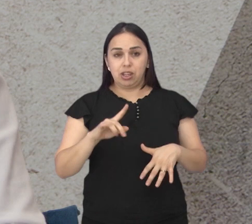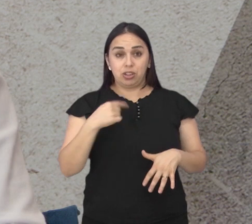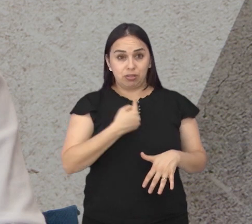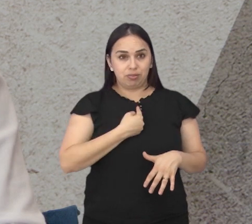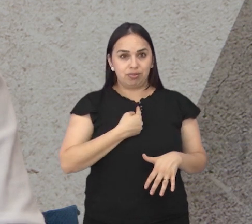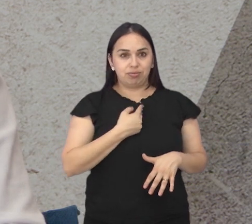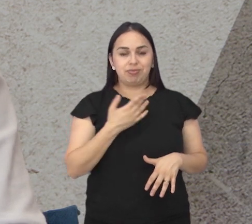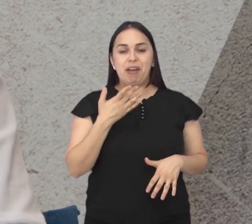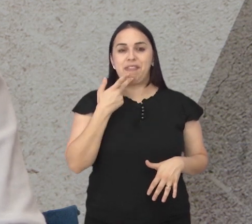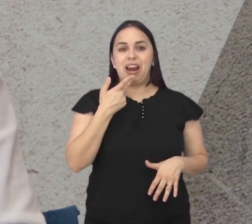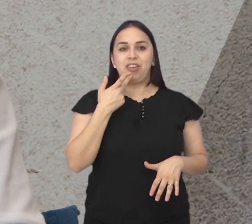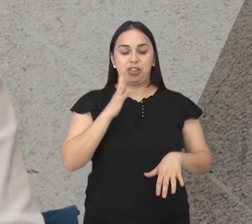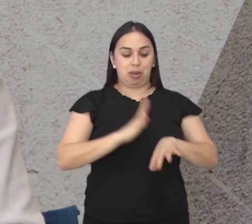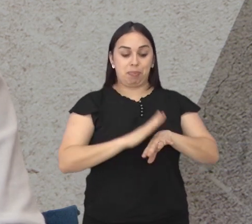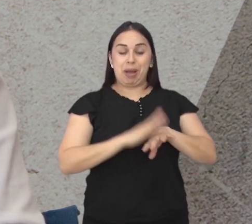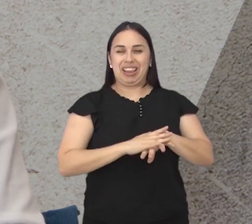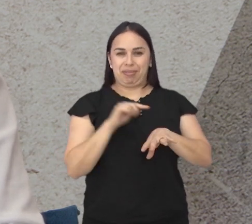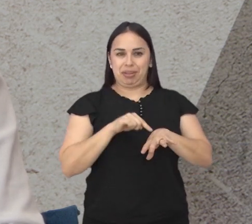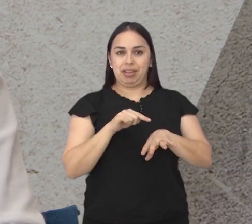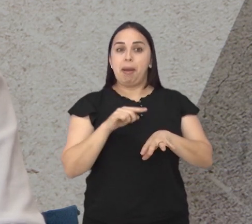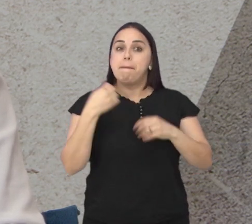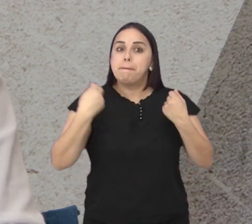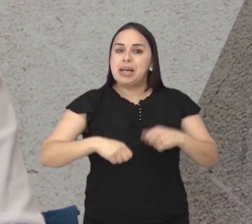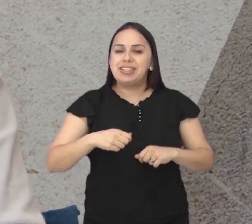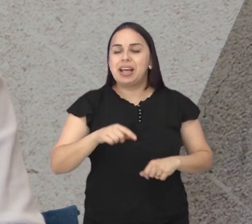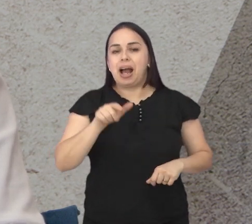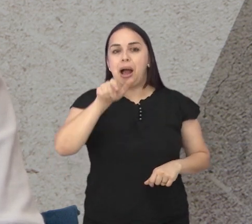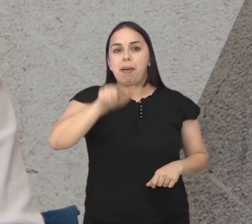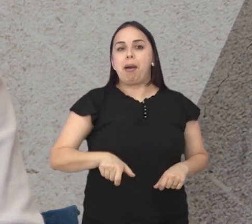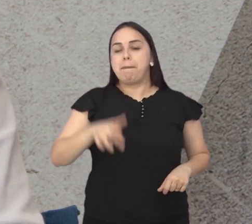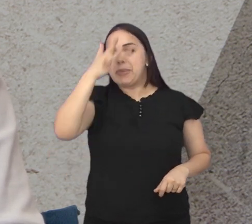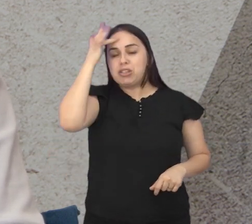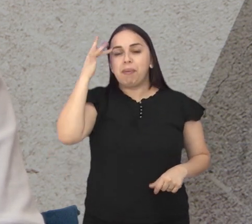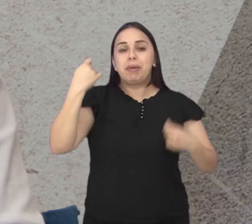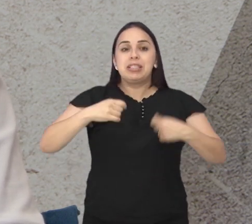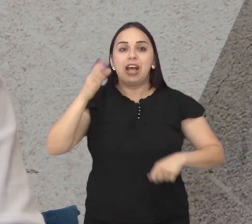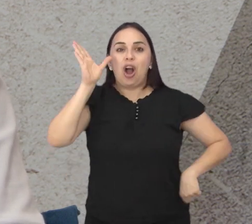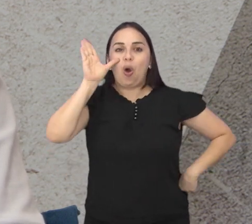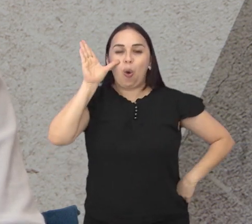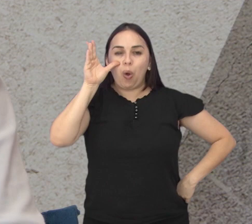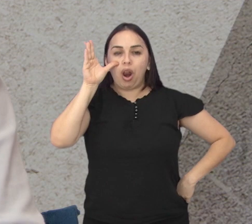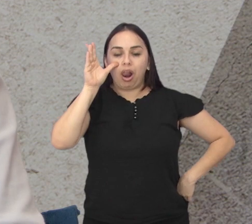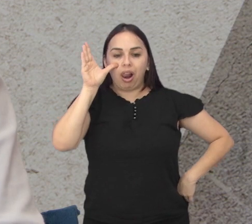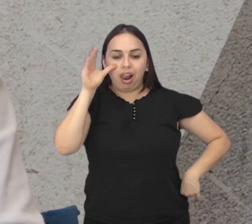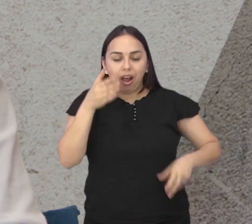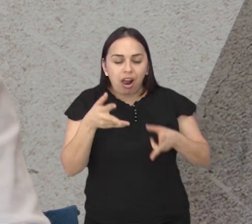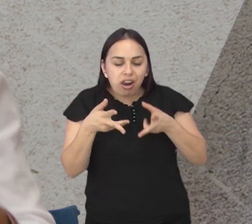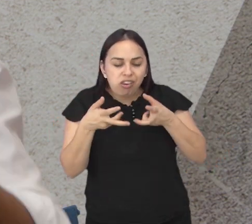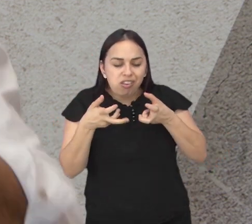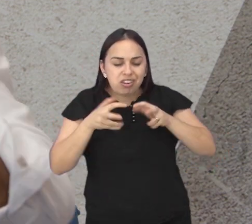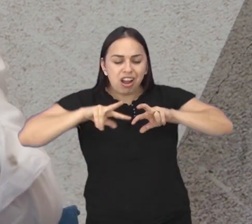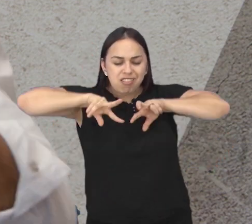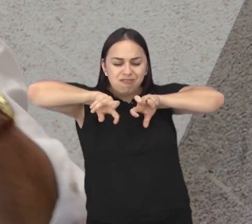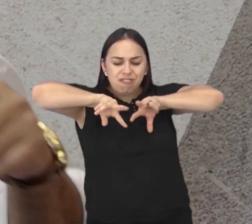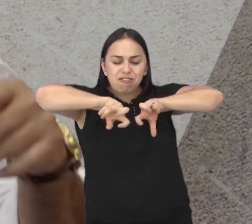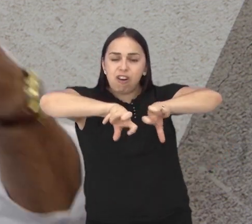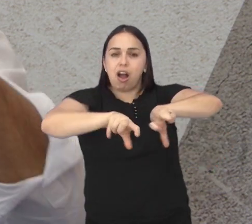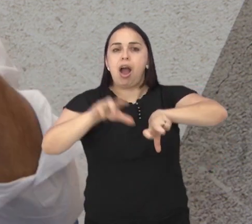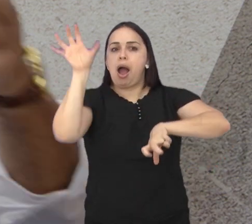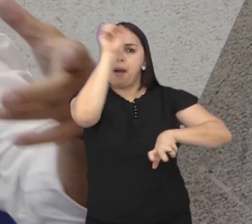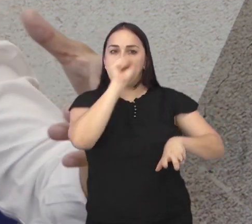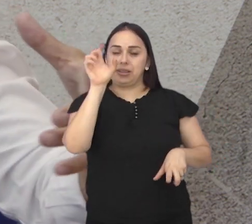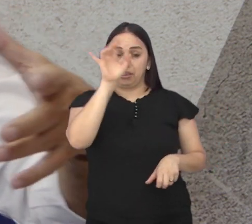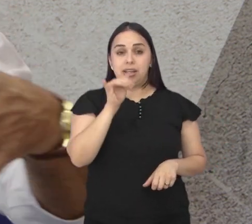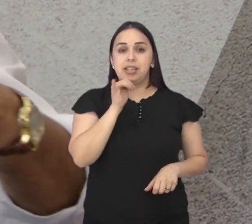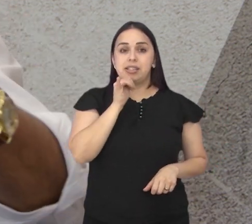né? Nós estamos falando de exatas. Você tem que ser curioso, né? Se você não for curioso, você não aprende. Né? Eu sou curioso desde pequeno. Um dia